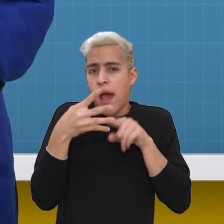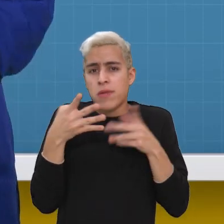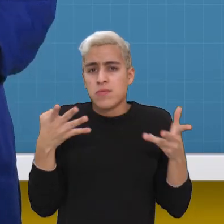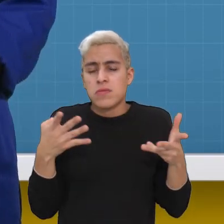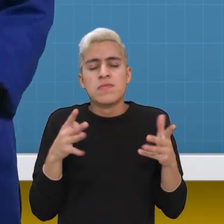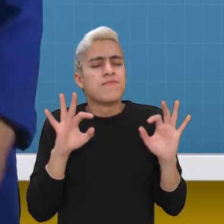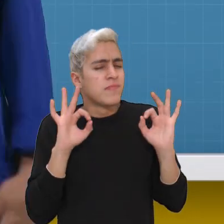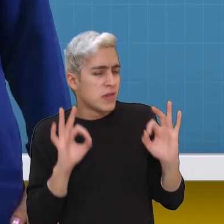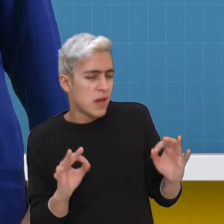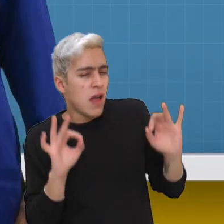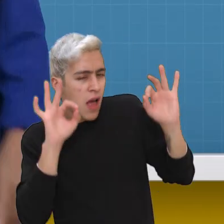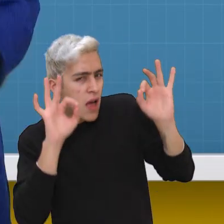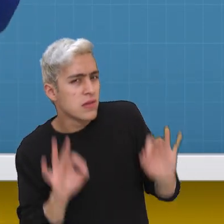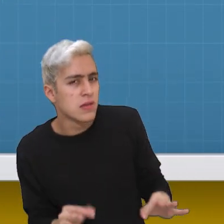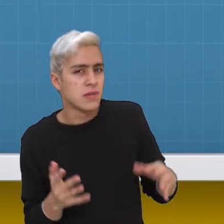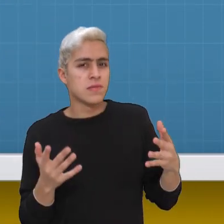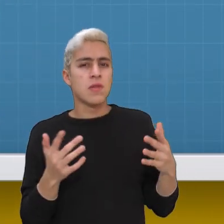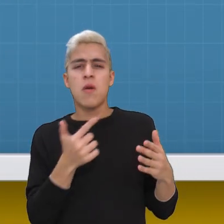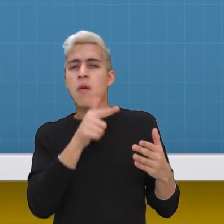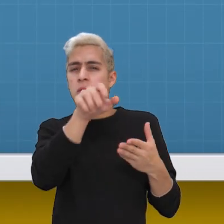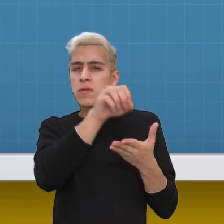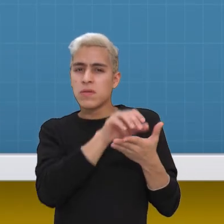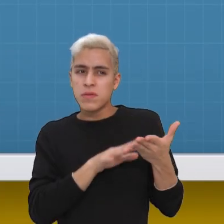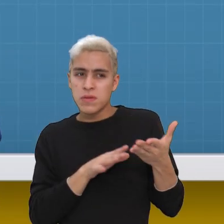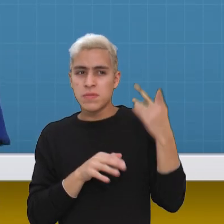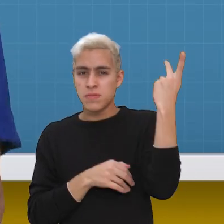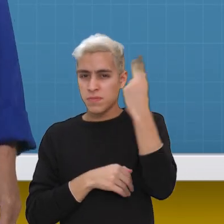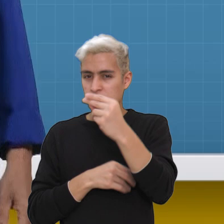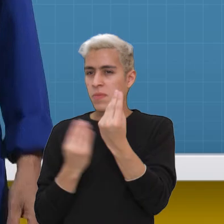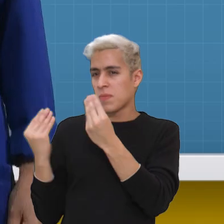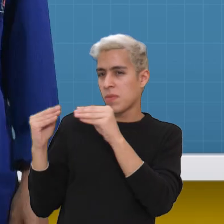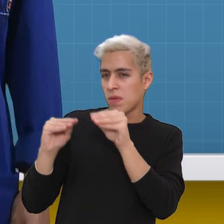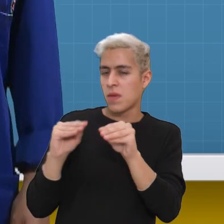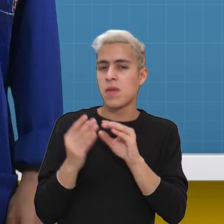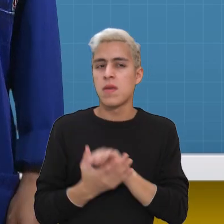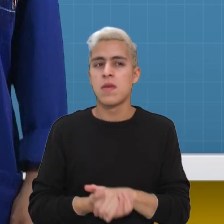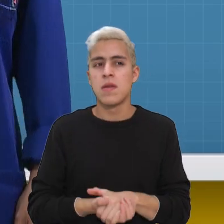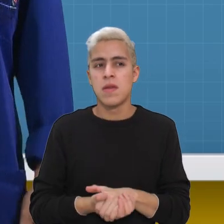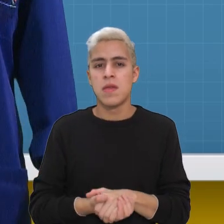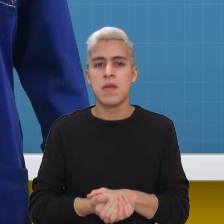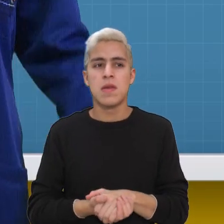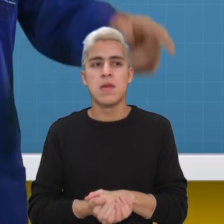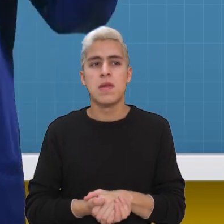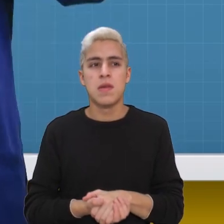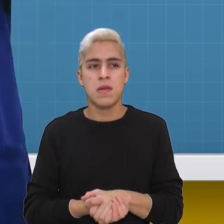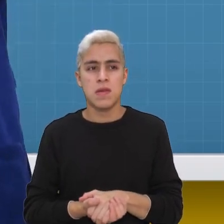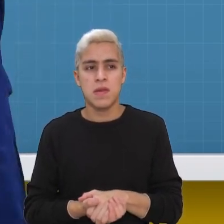professora. Perfeito, acertou. O outro exercício, professor Giz?